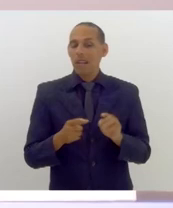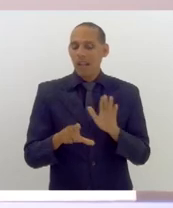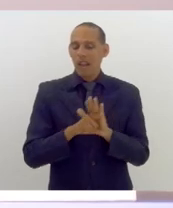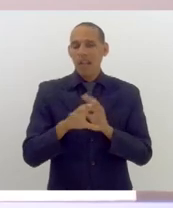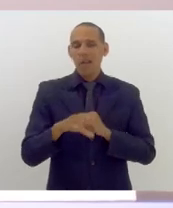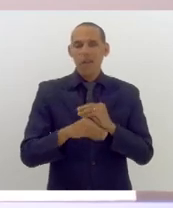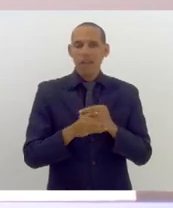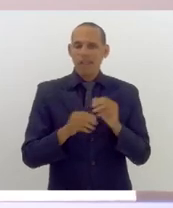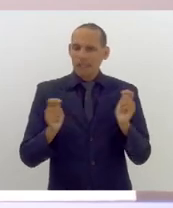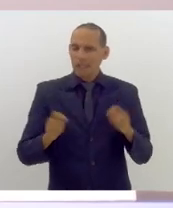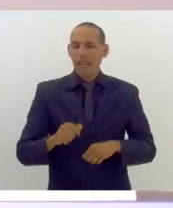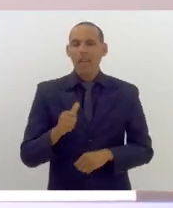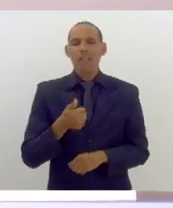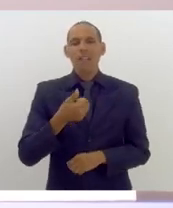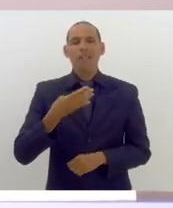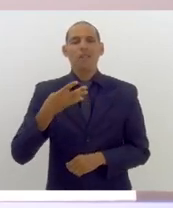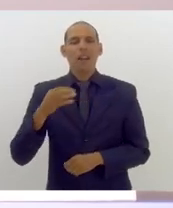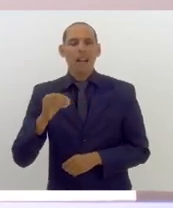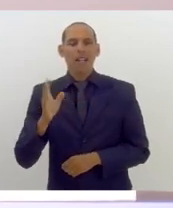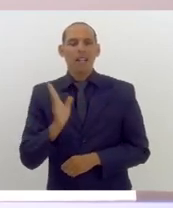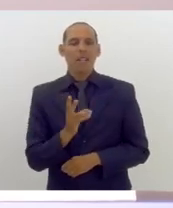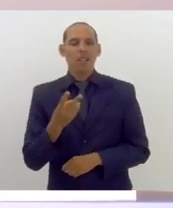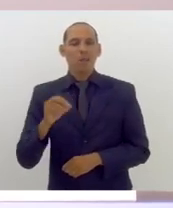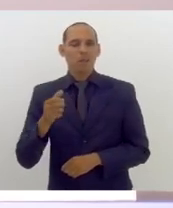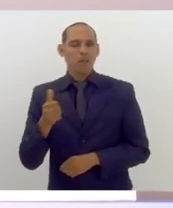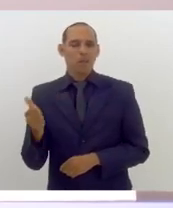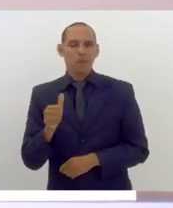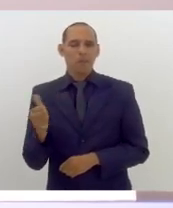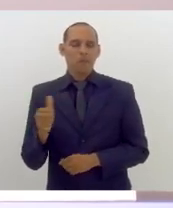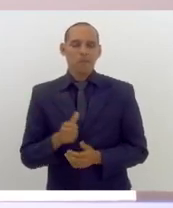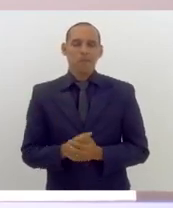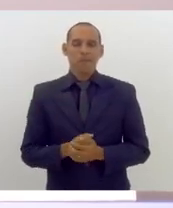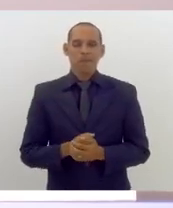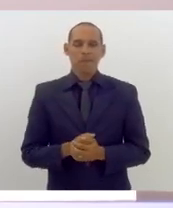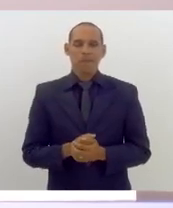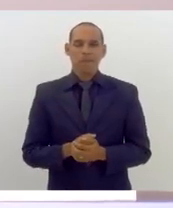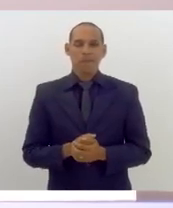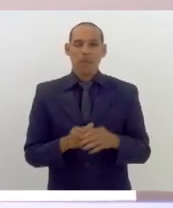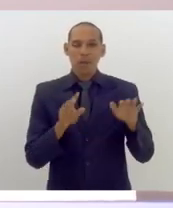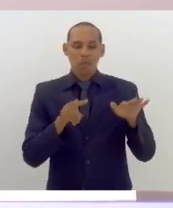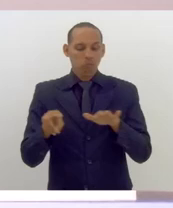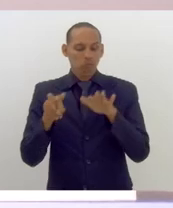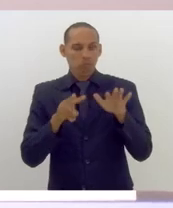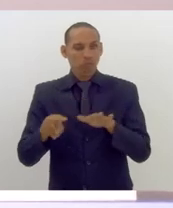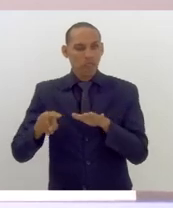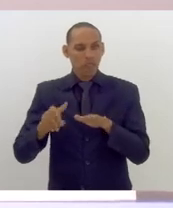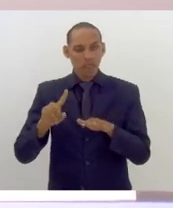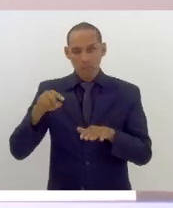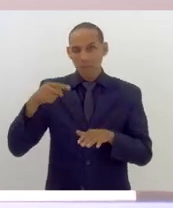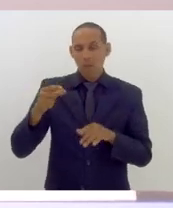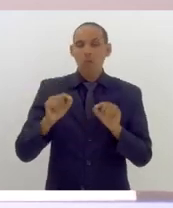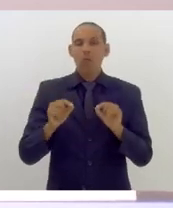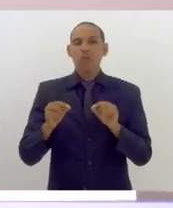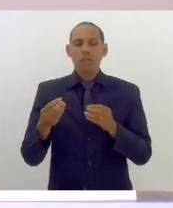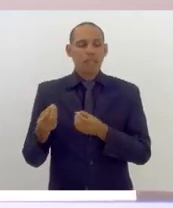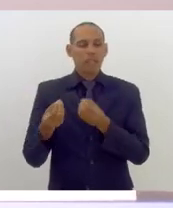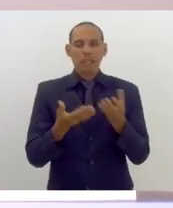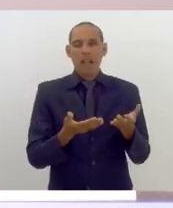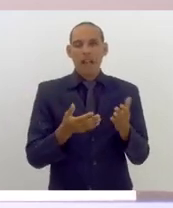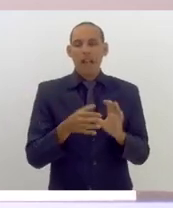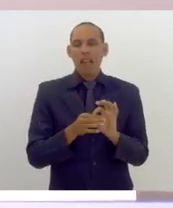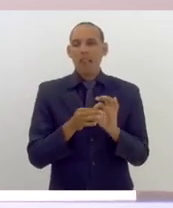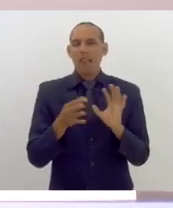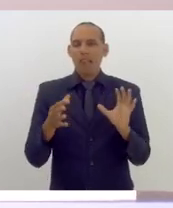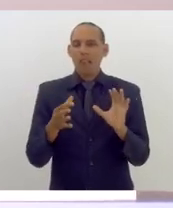lei complementar 140 de 2011 apenas duas semanas Depois dessa delegação a